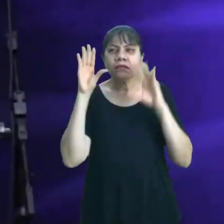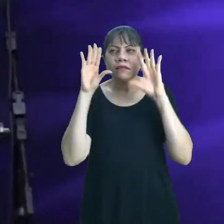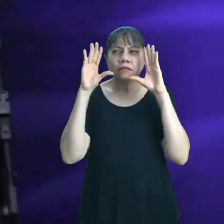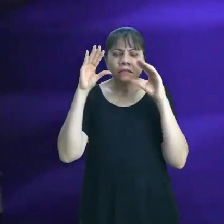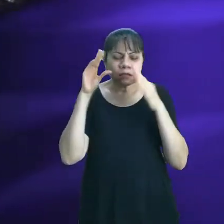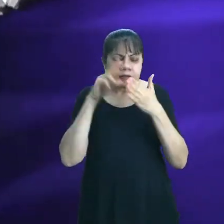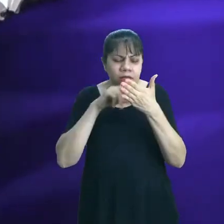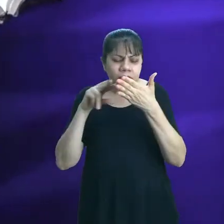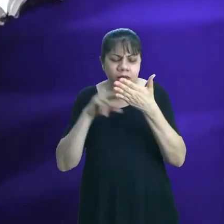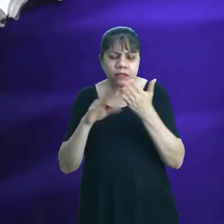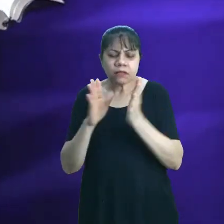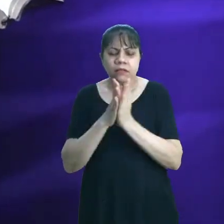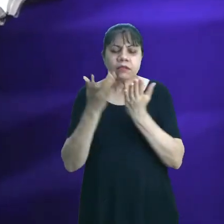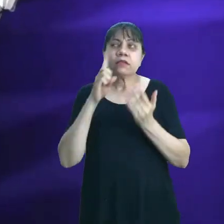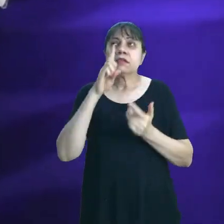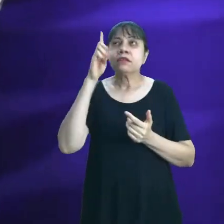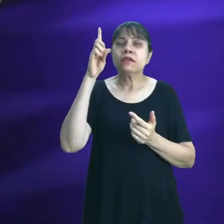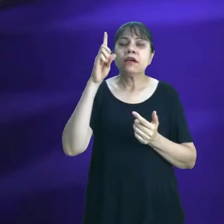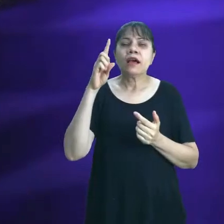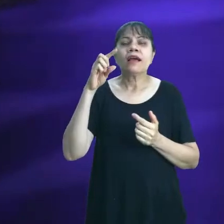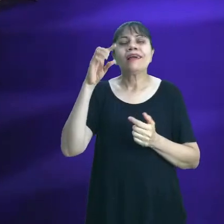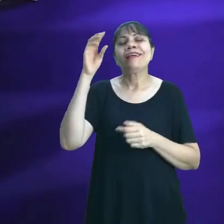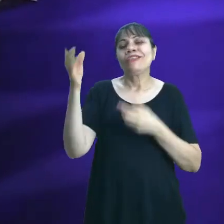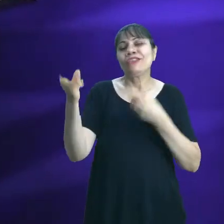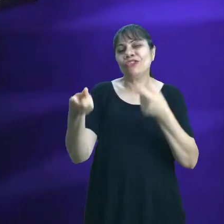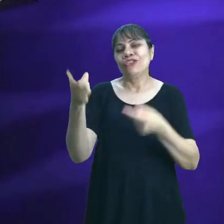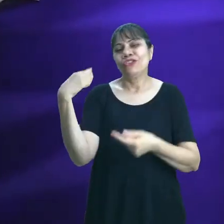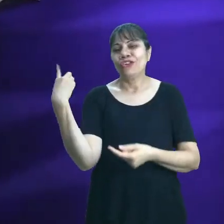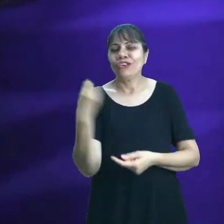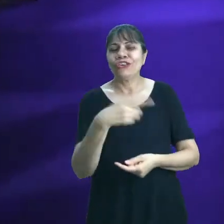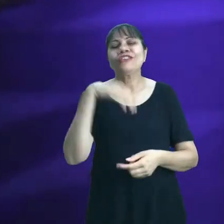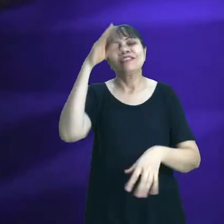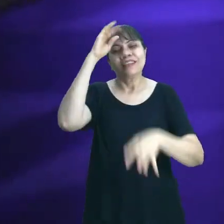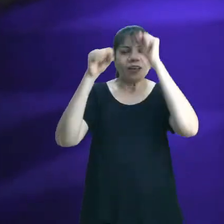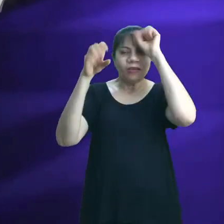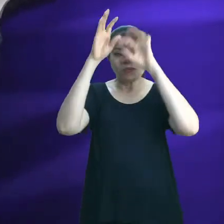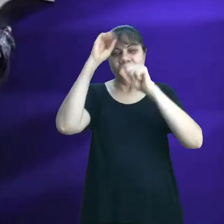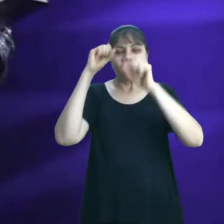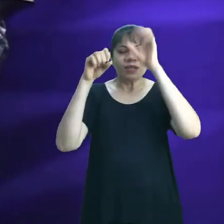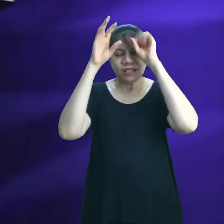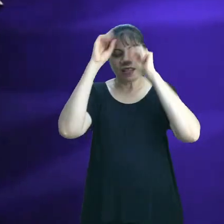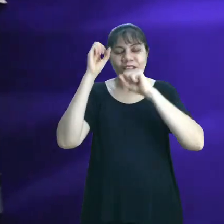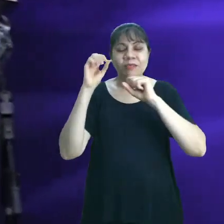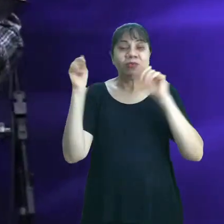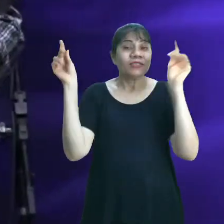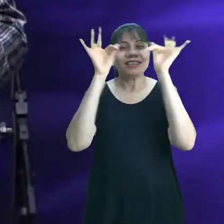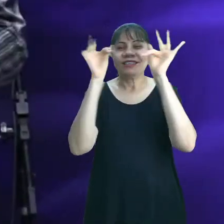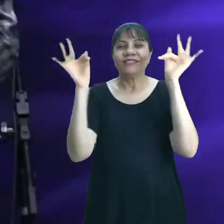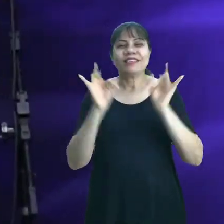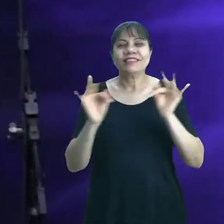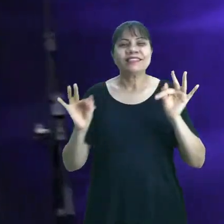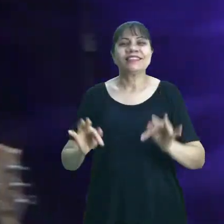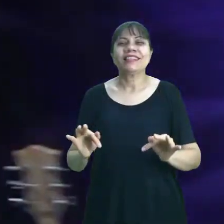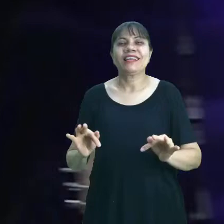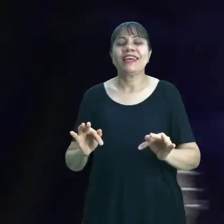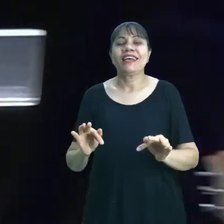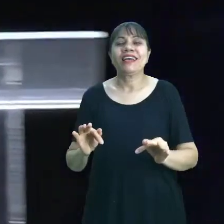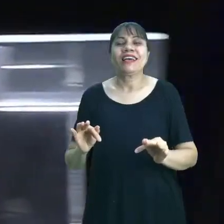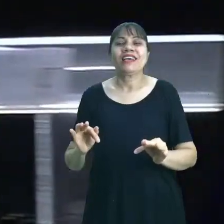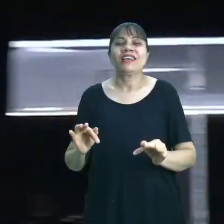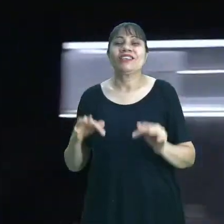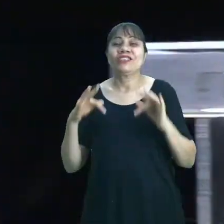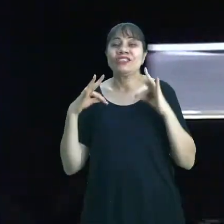nós aprendemos que a felicidade é o resultado do temor ao Senhor. A felicidade, ela vem